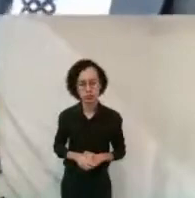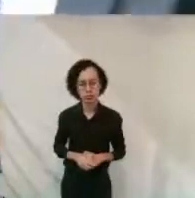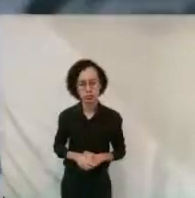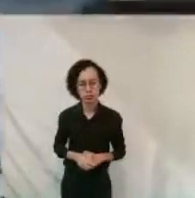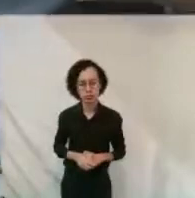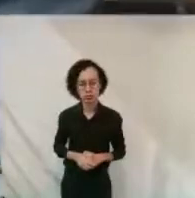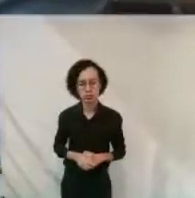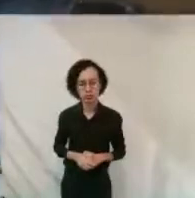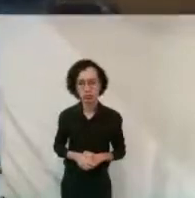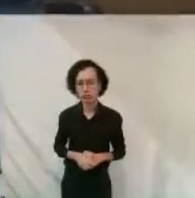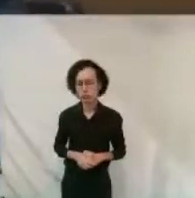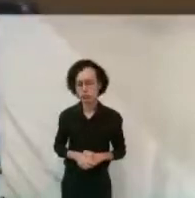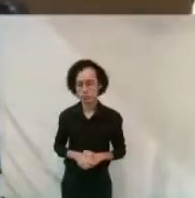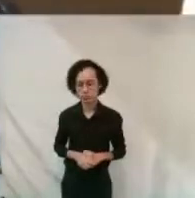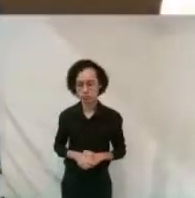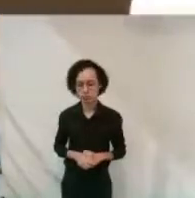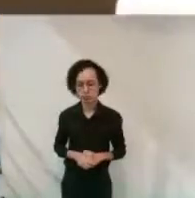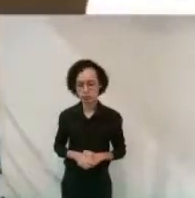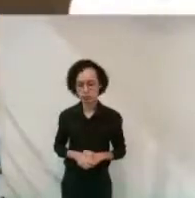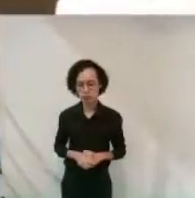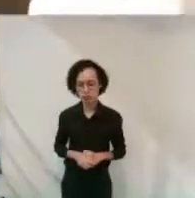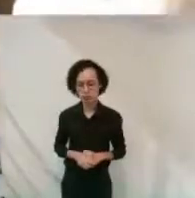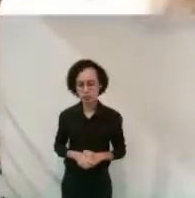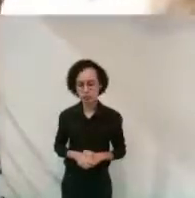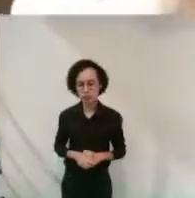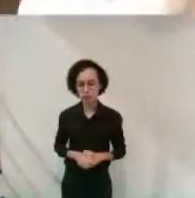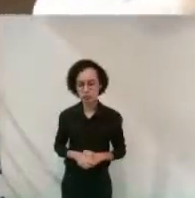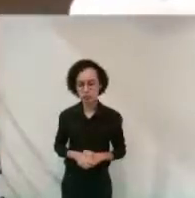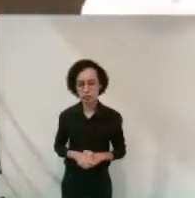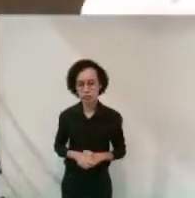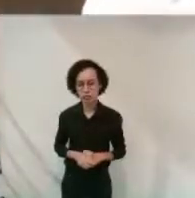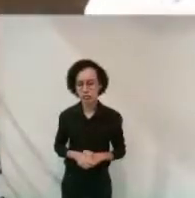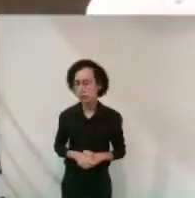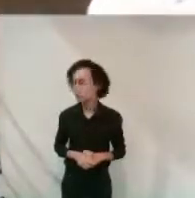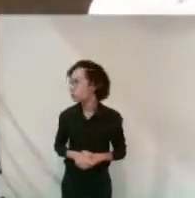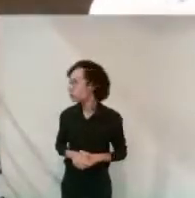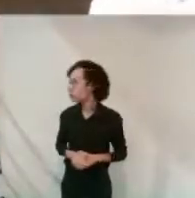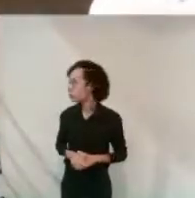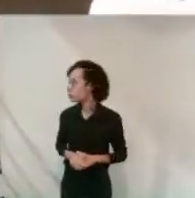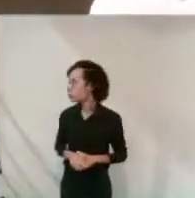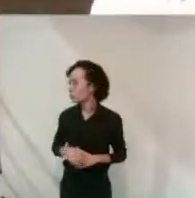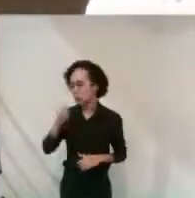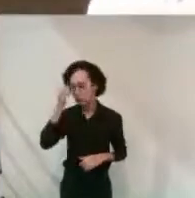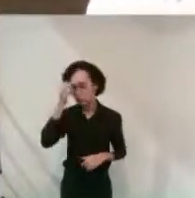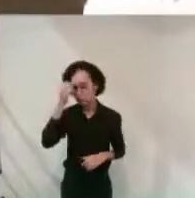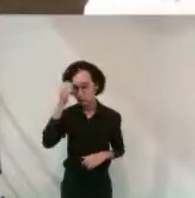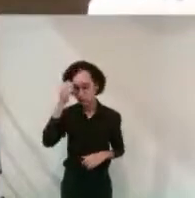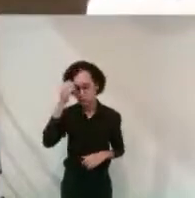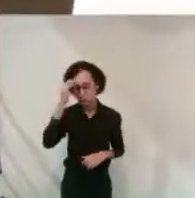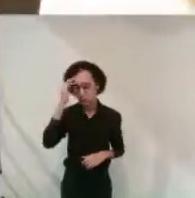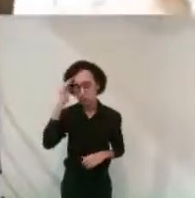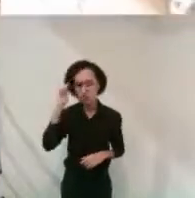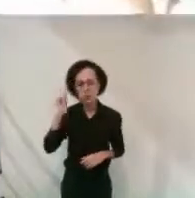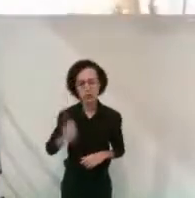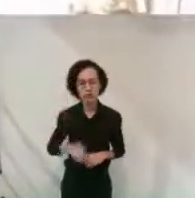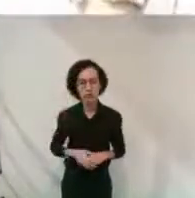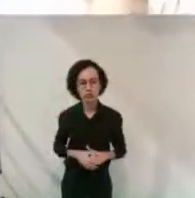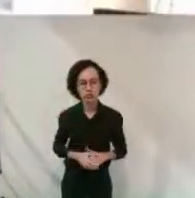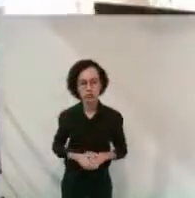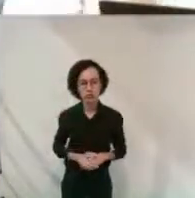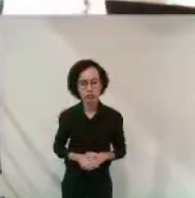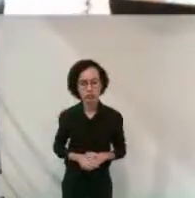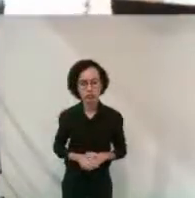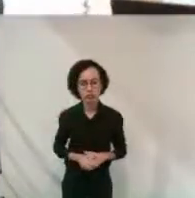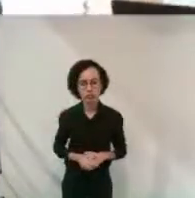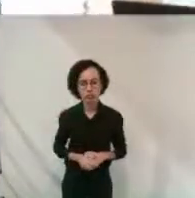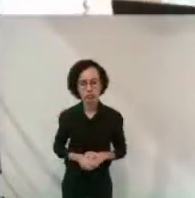Deixa eu anotar o tempo aqui, que o tempo é curto, né? Não, eu vou me controlando aqui. Mas o material está com